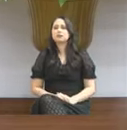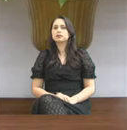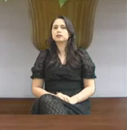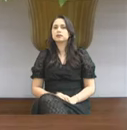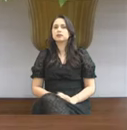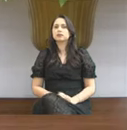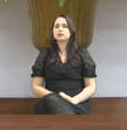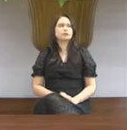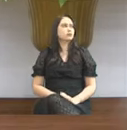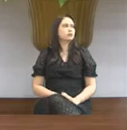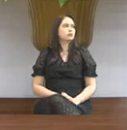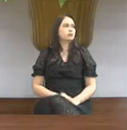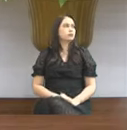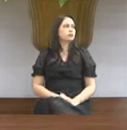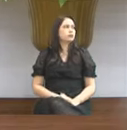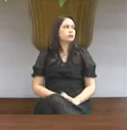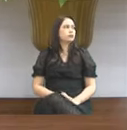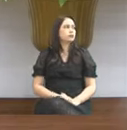Terminei.